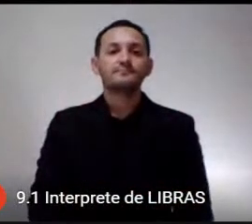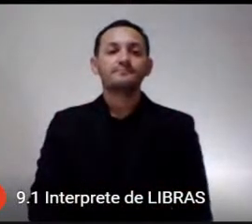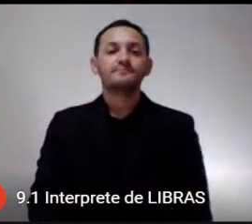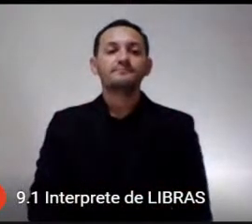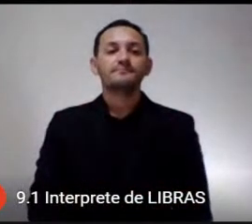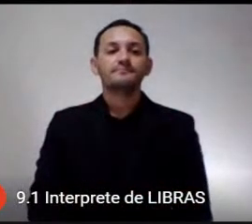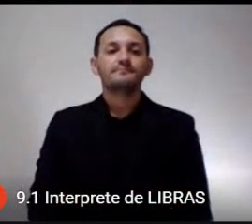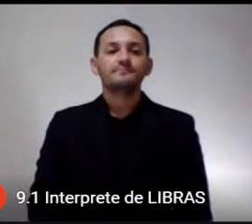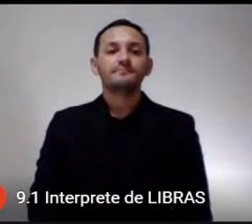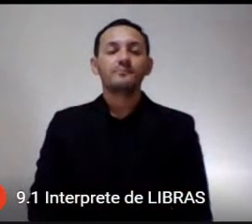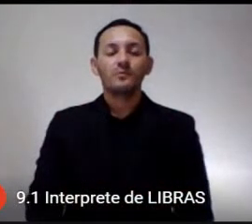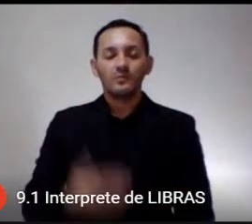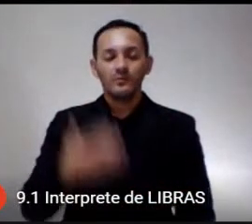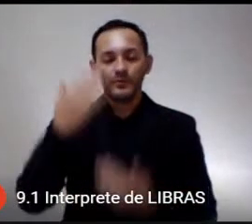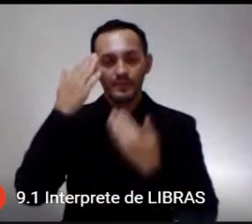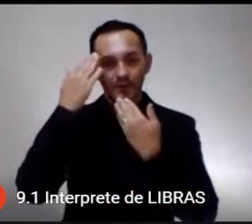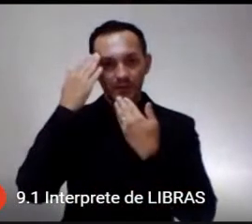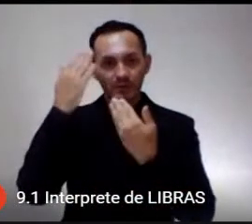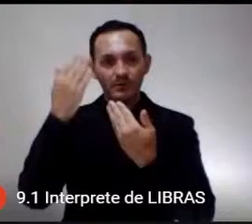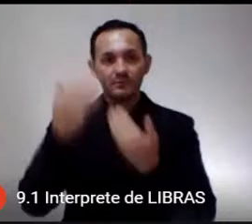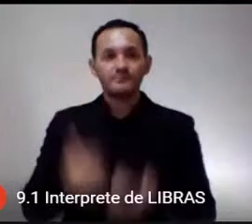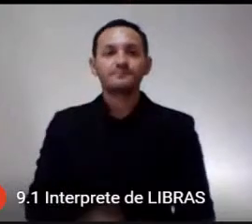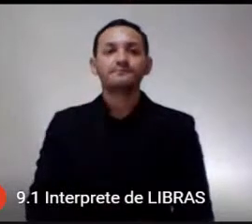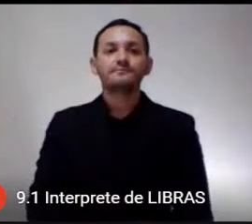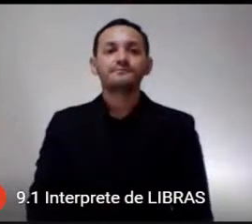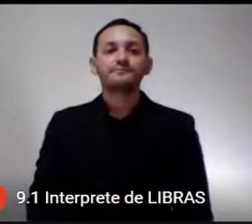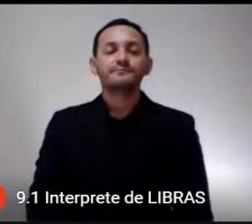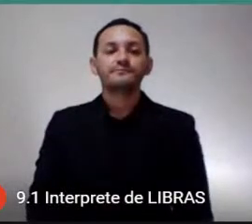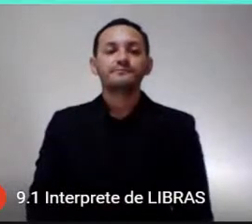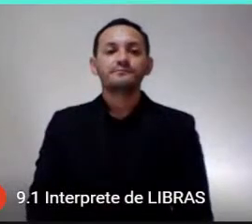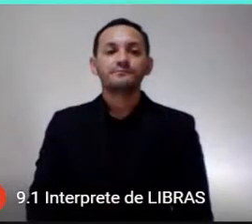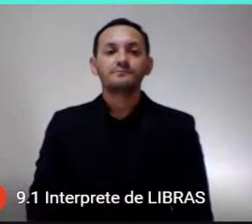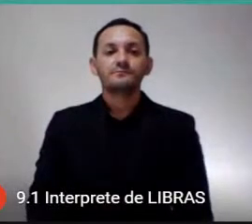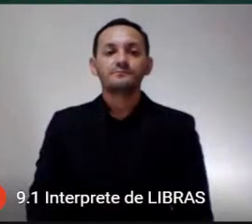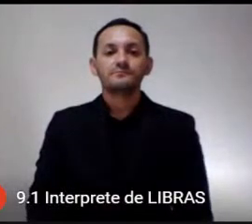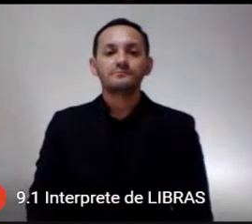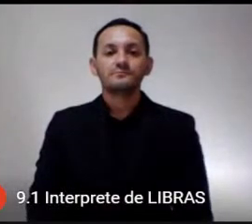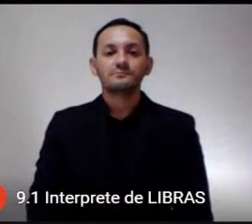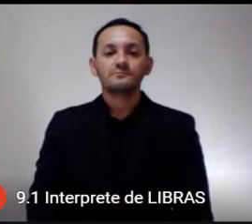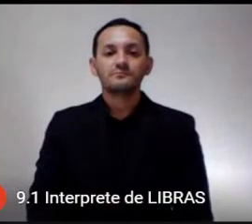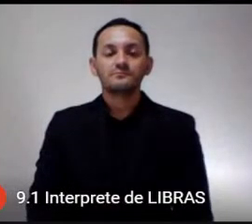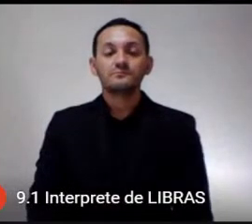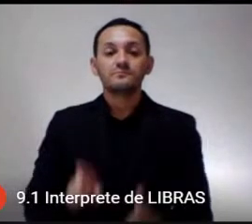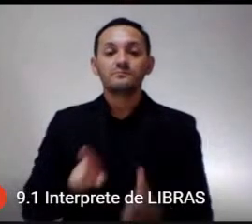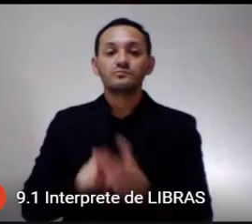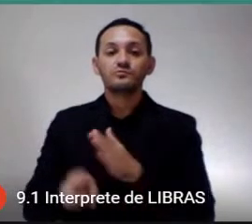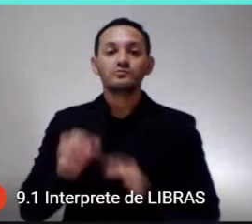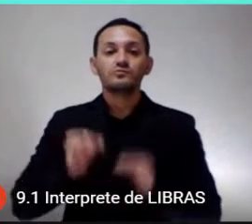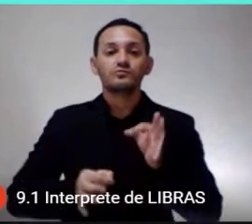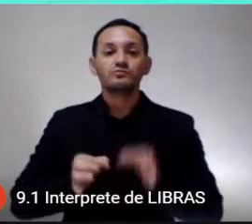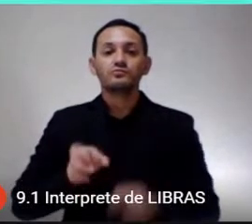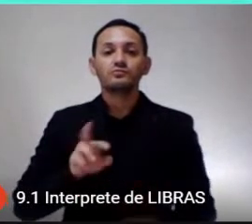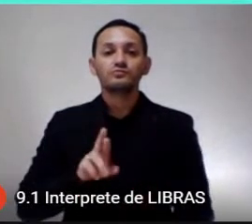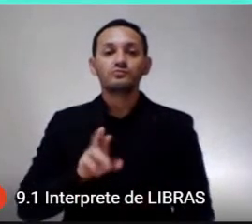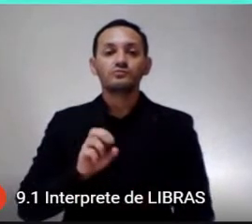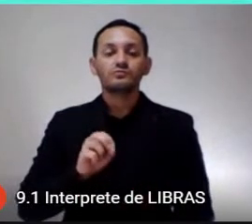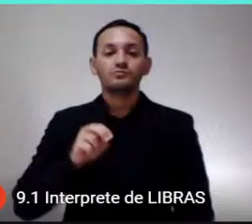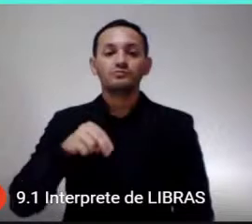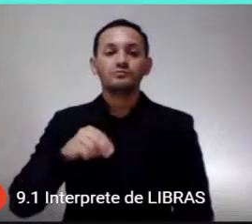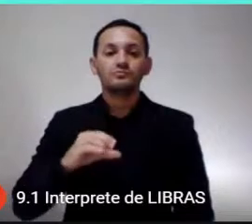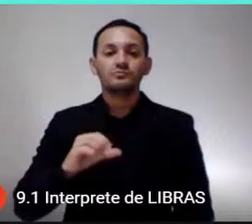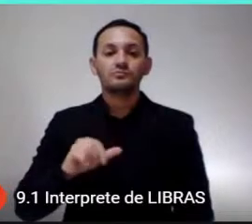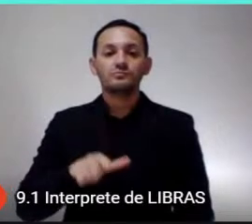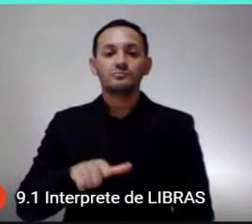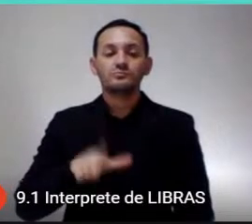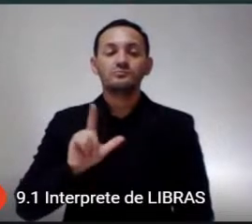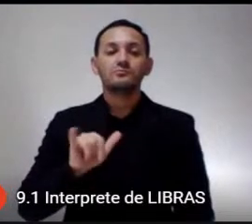Agradeço a participação de Vossa Excelência, doutor Zé Marcio, e consulto o doutor Rony Clay a respeito do seu voto. Acompanho o relator, senhor